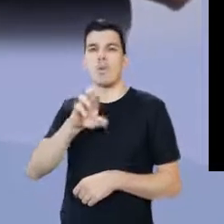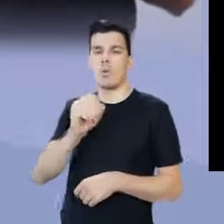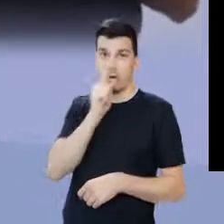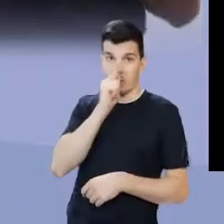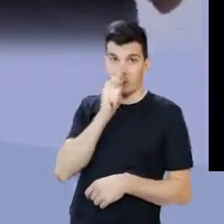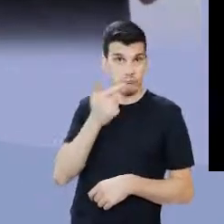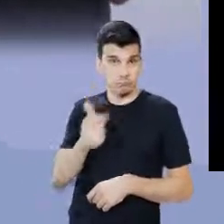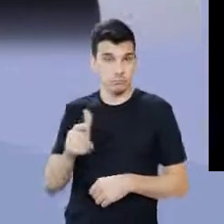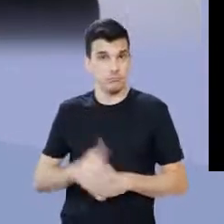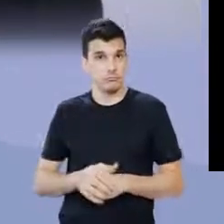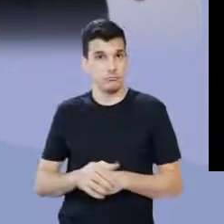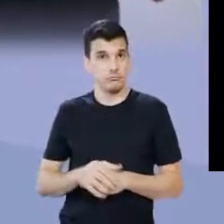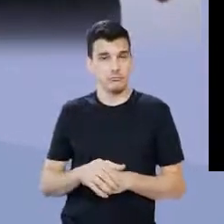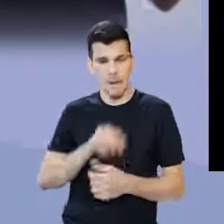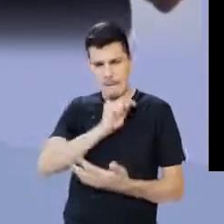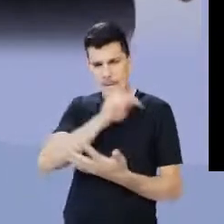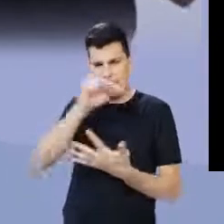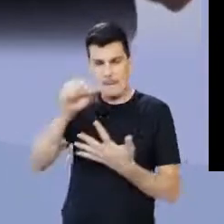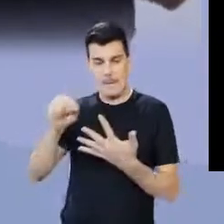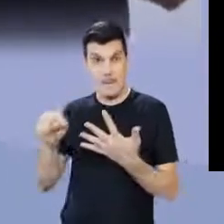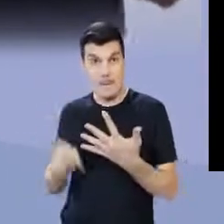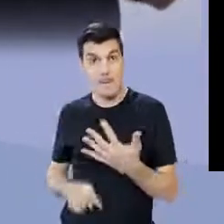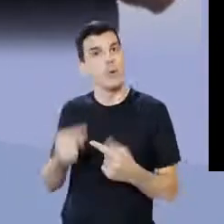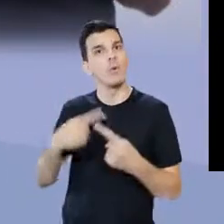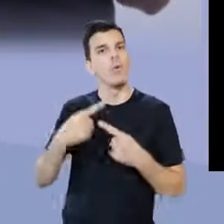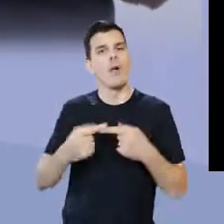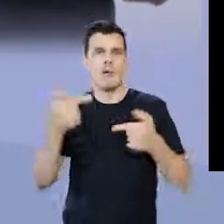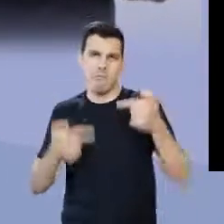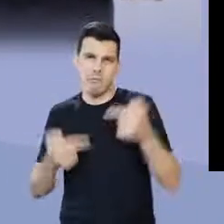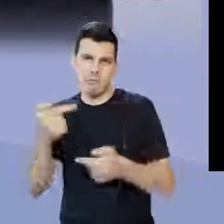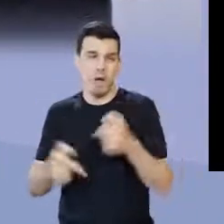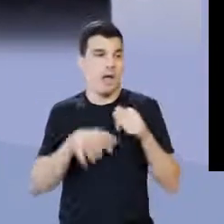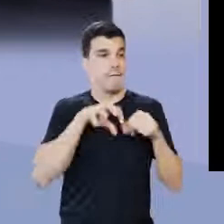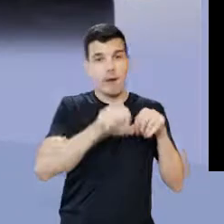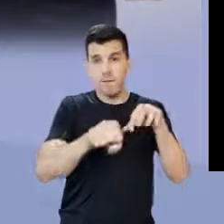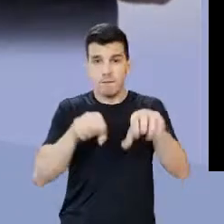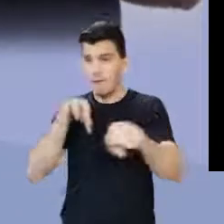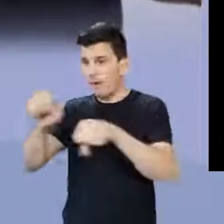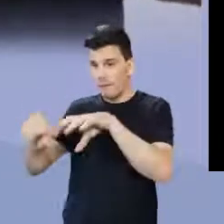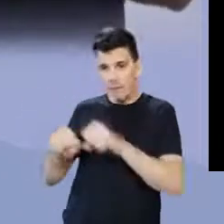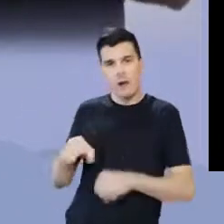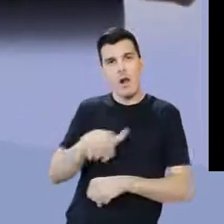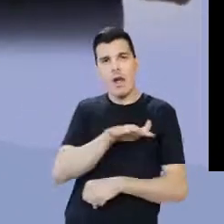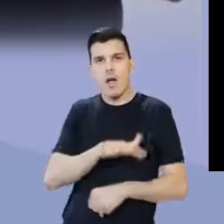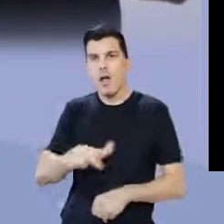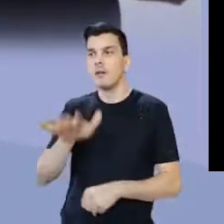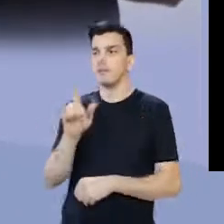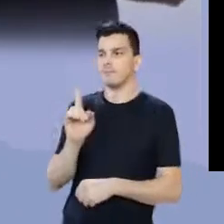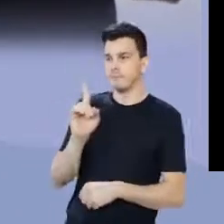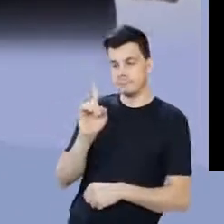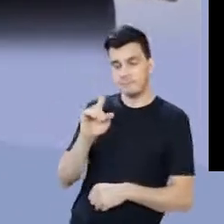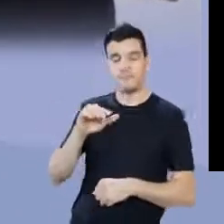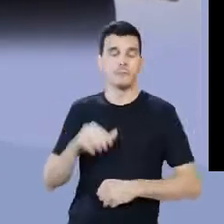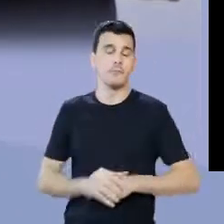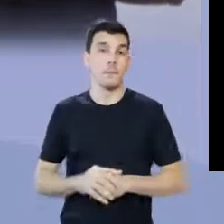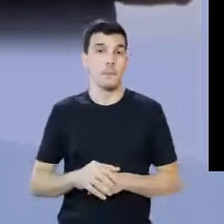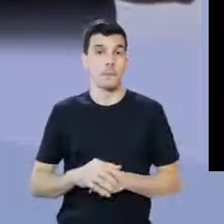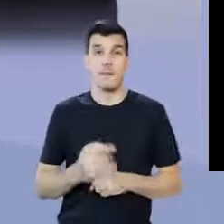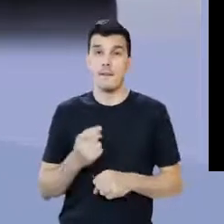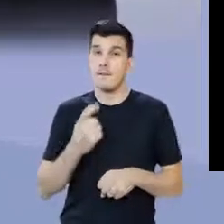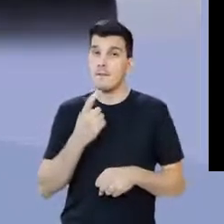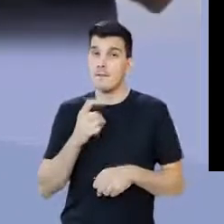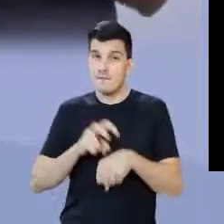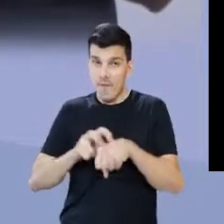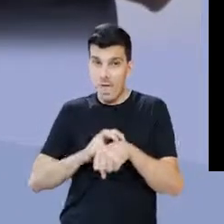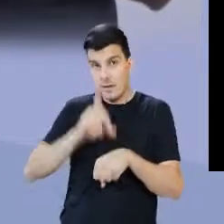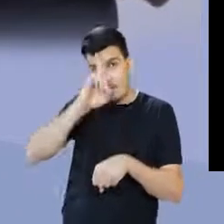Eu quero que você entenda que homens e mulheres em busca de comida foram ocupando todas essas regiões aí, ó. Tá vendo isso aí, ó? Verde,